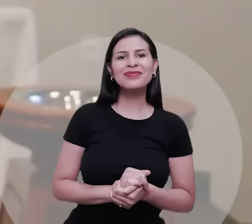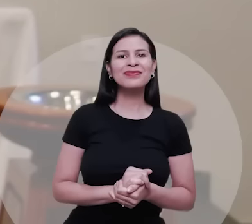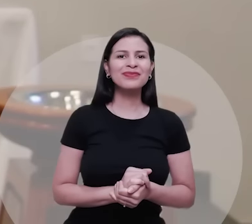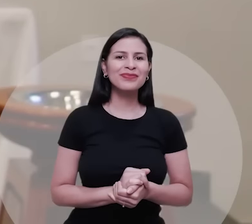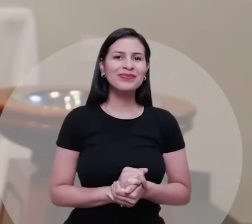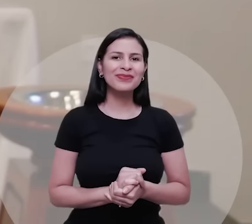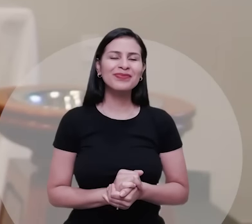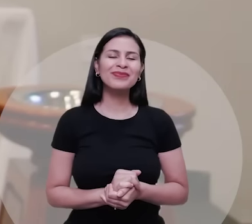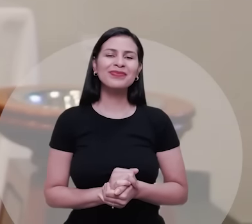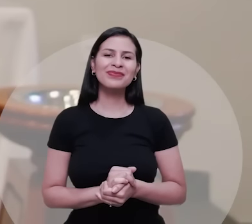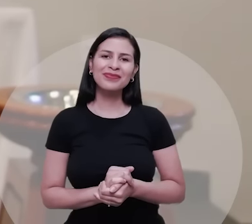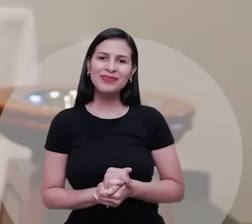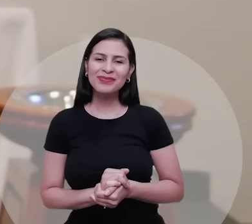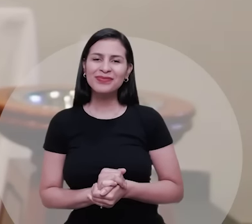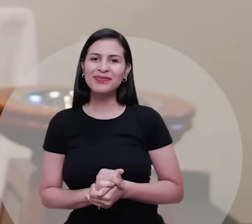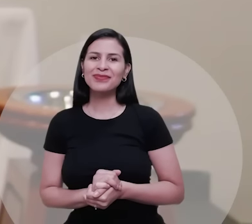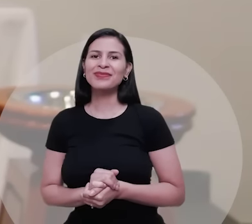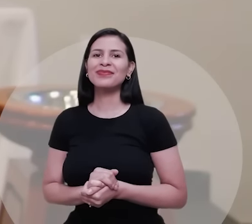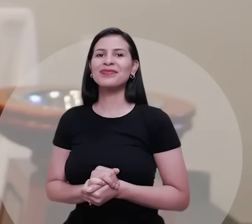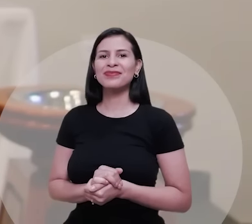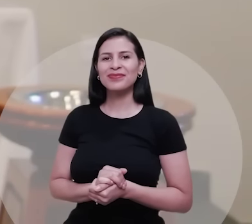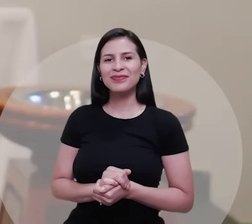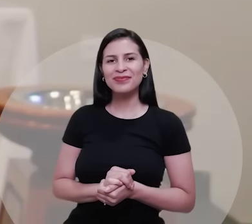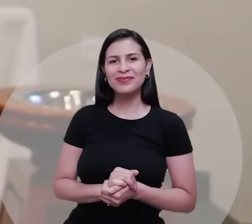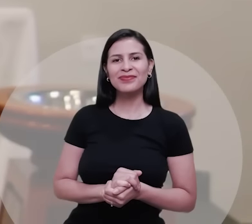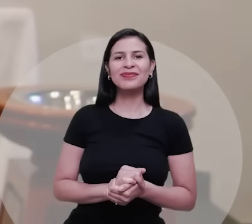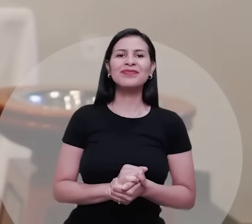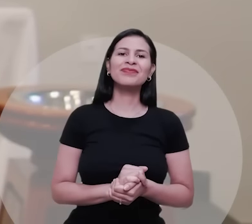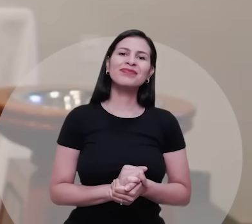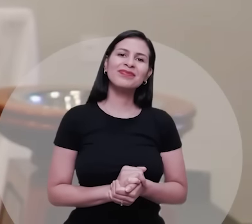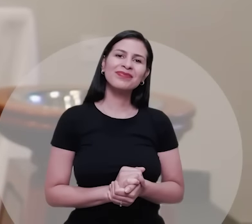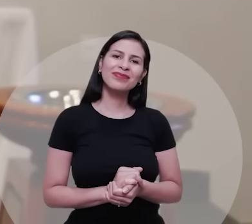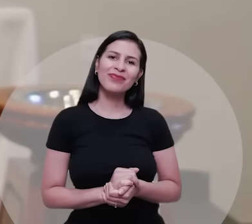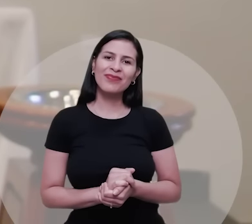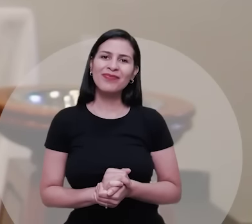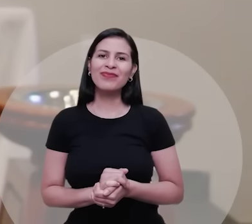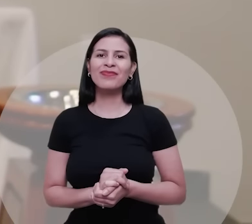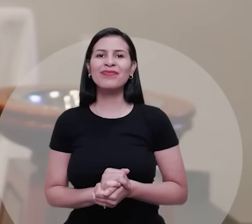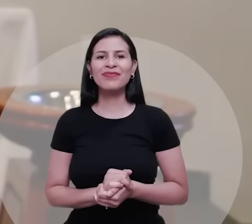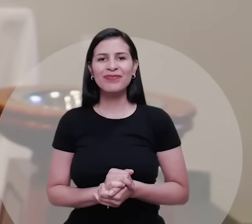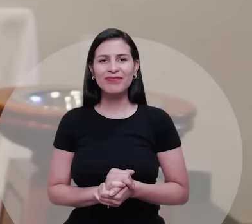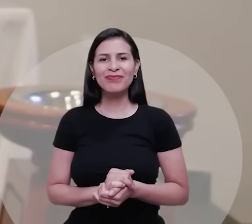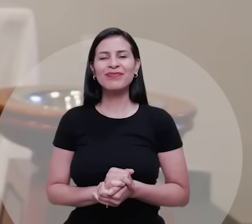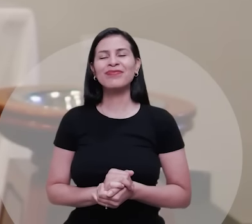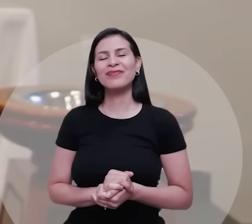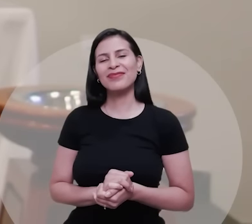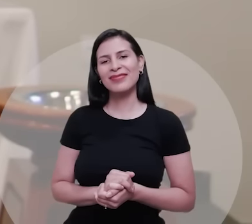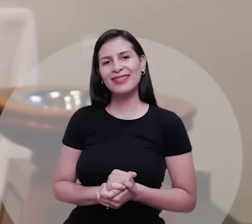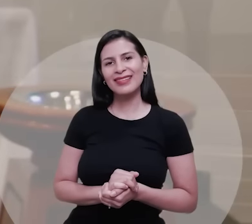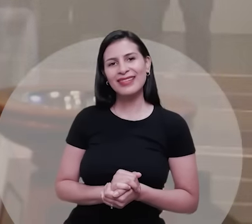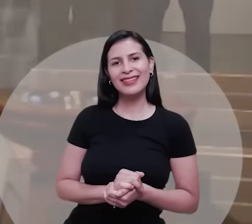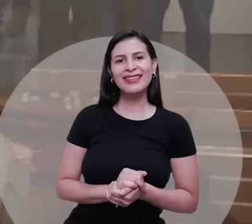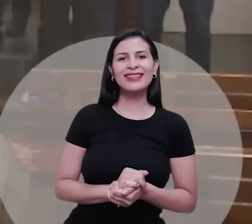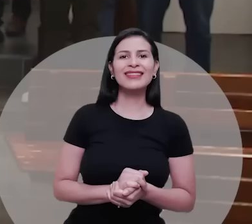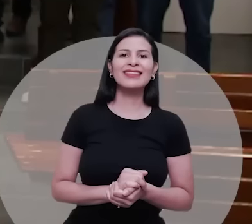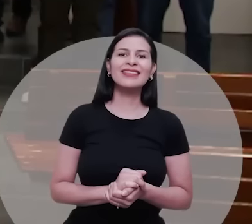Deus Todo-Poderoso, que é Santo, Santo, Santo. Sejam bem-vindos e